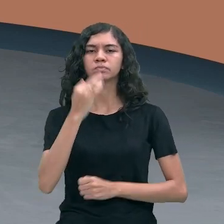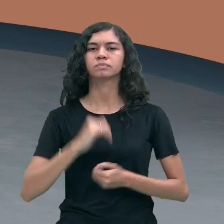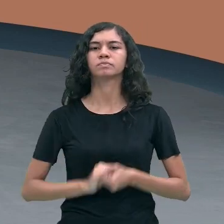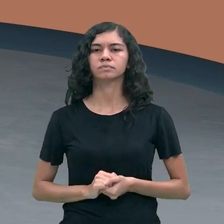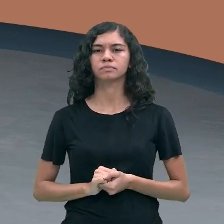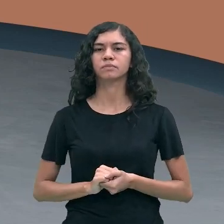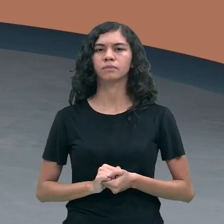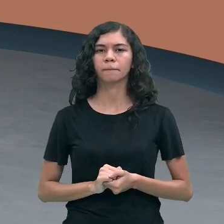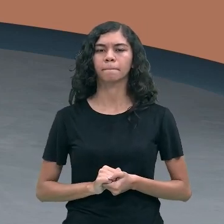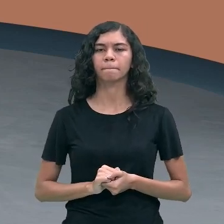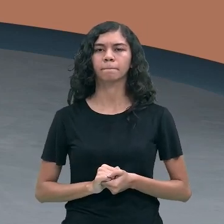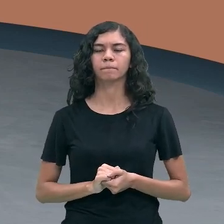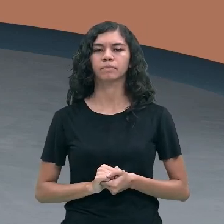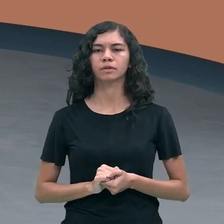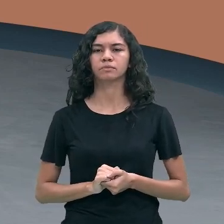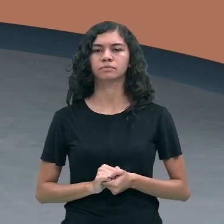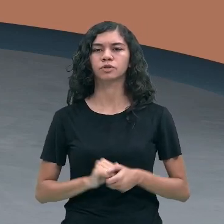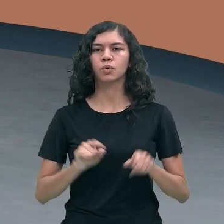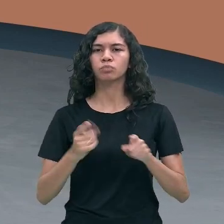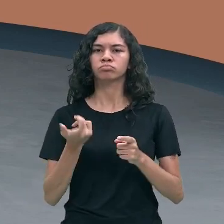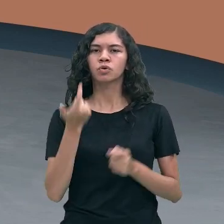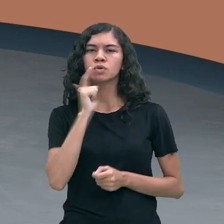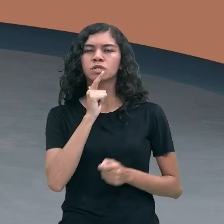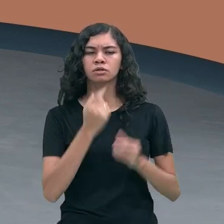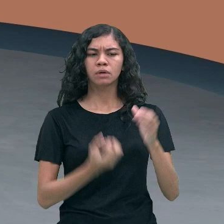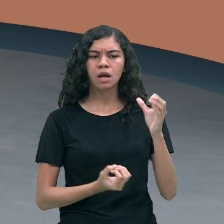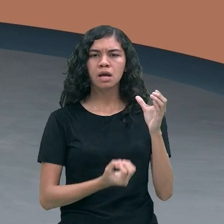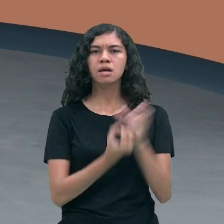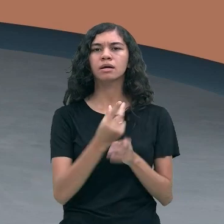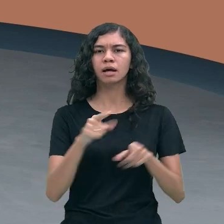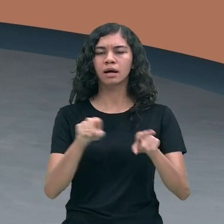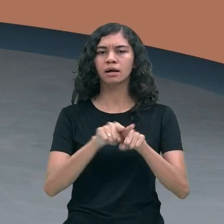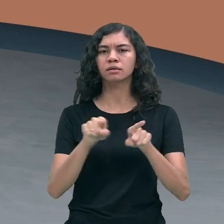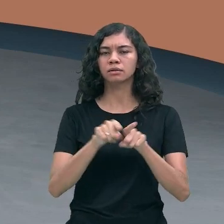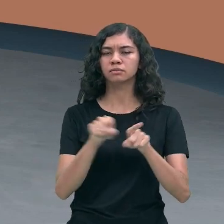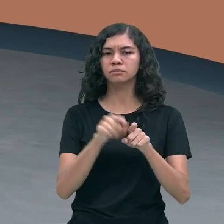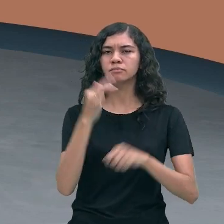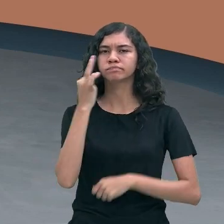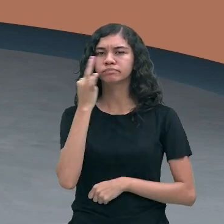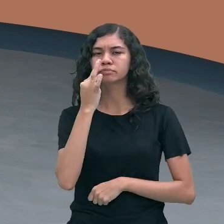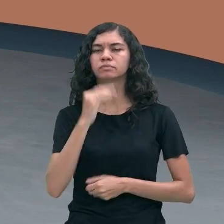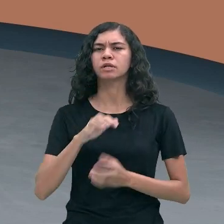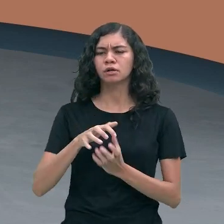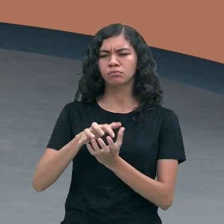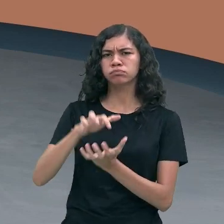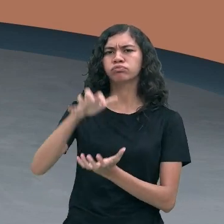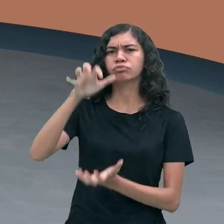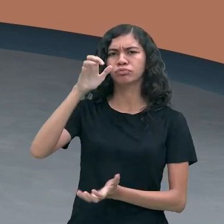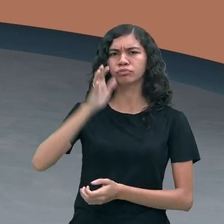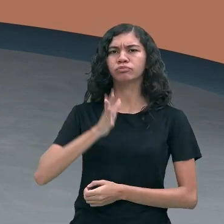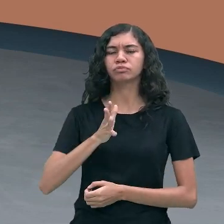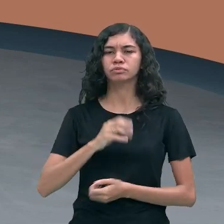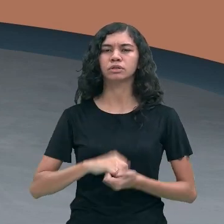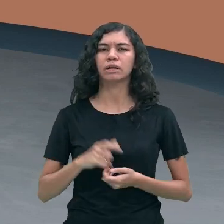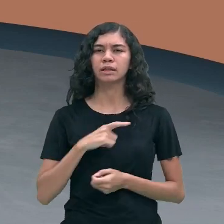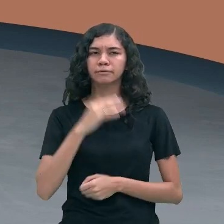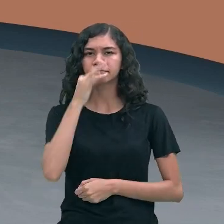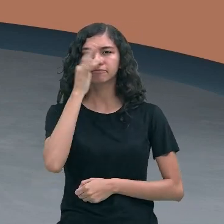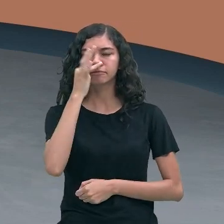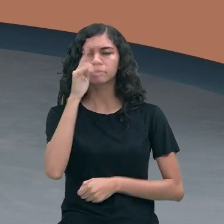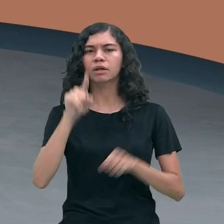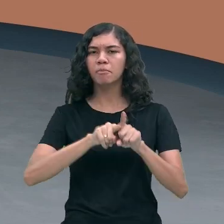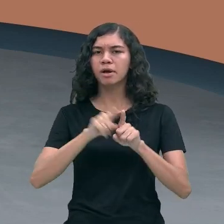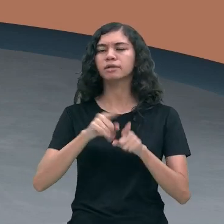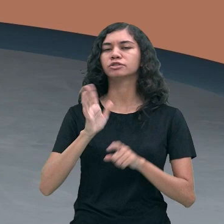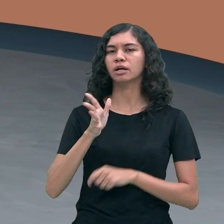uma cocoloba dentro aqui da cidade de Manaus, lá no INPA. Ela já cresceu, já floresceu e também frutificou.